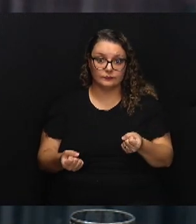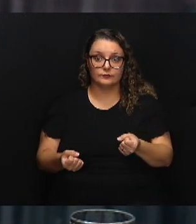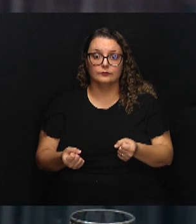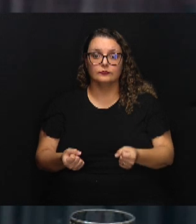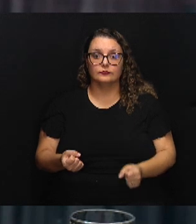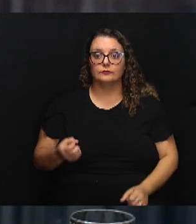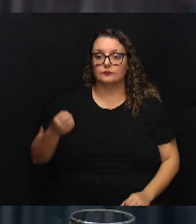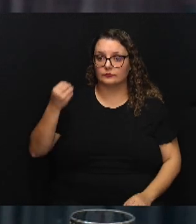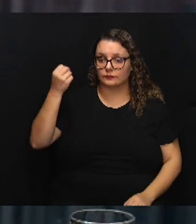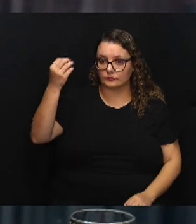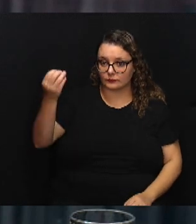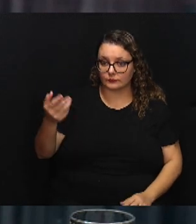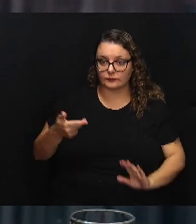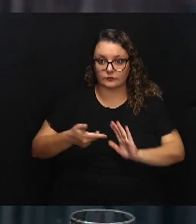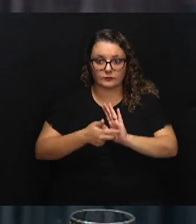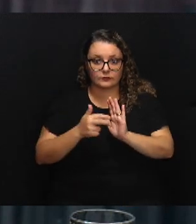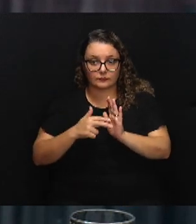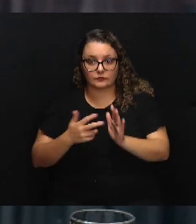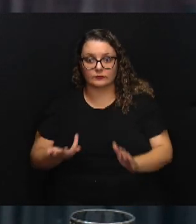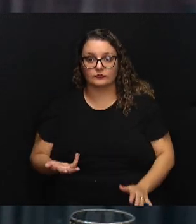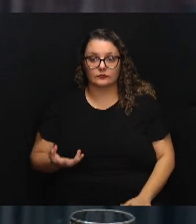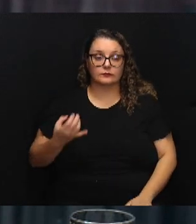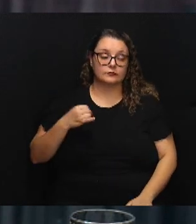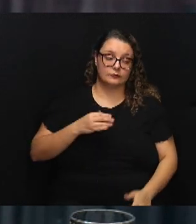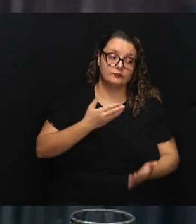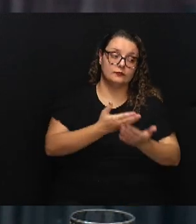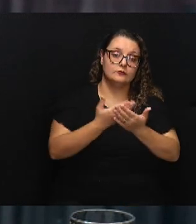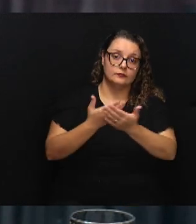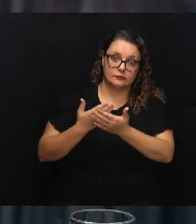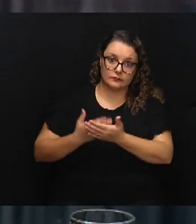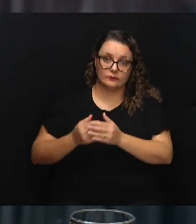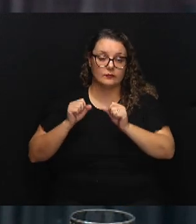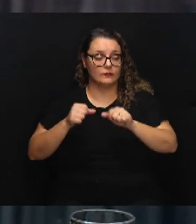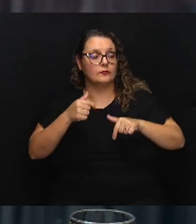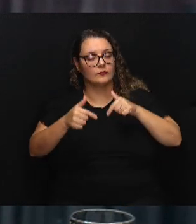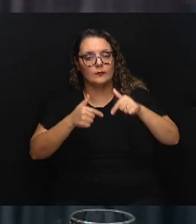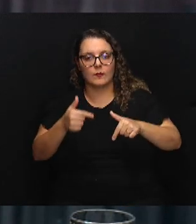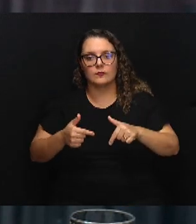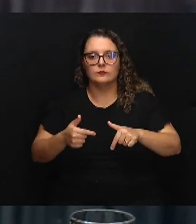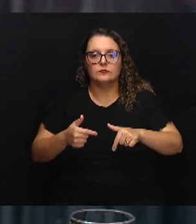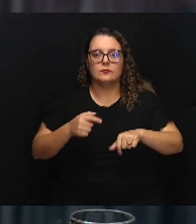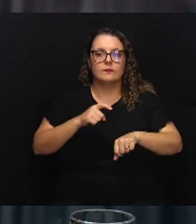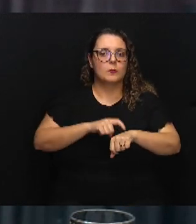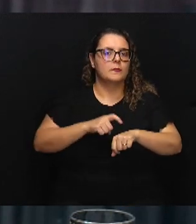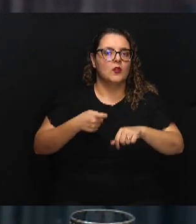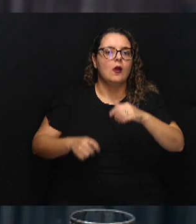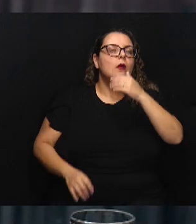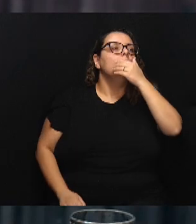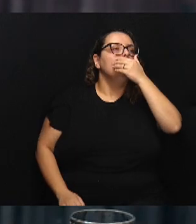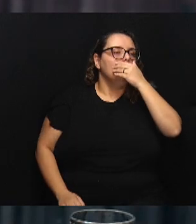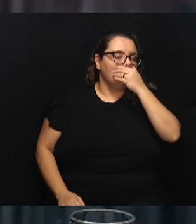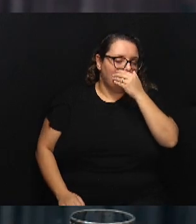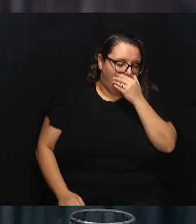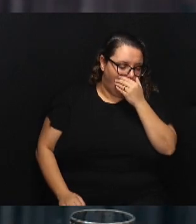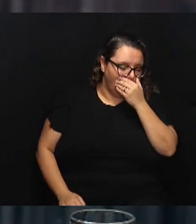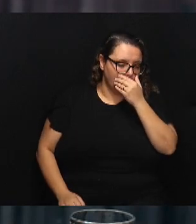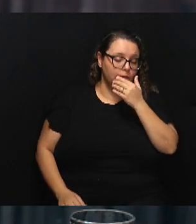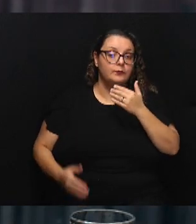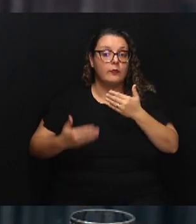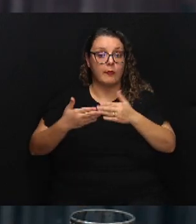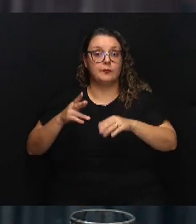os viajantes, no sentido de, se você estudar, você pode trabalhar até X horas semanais. Então é uma abertura que os